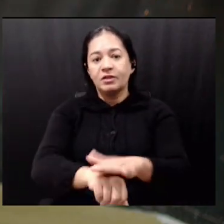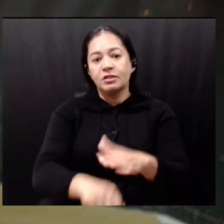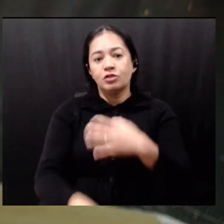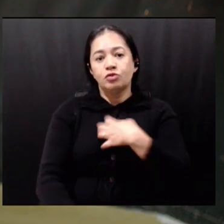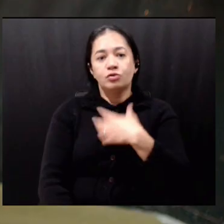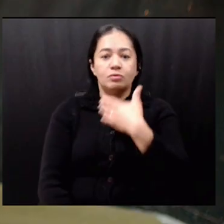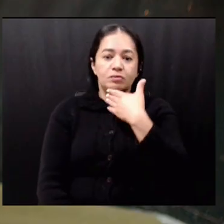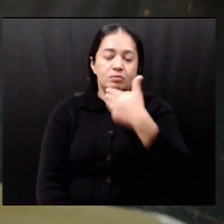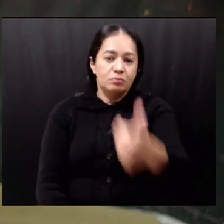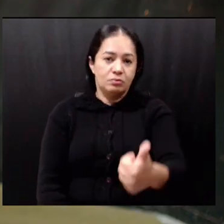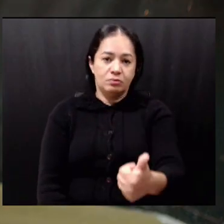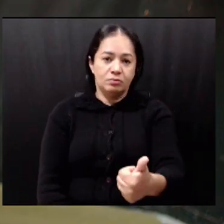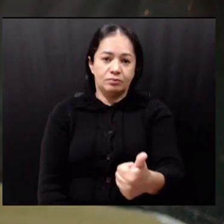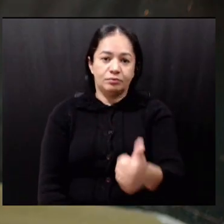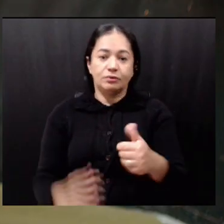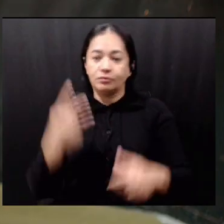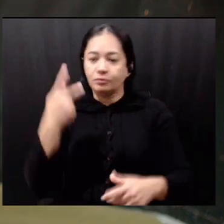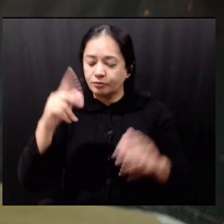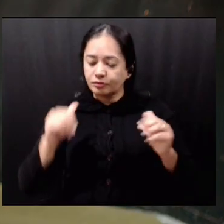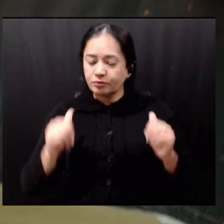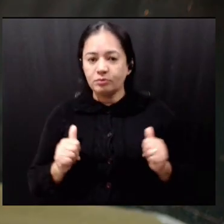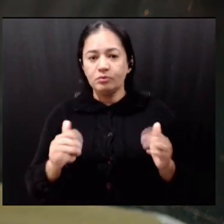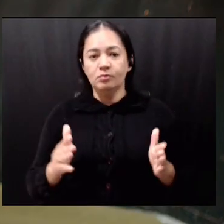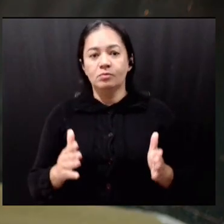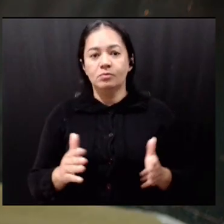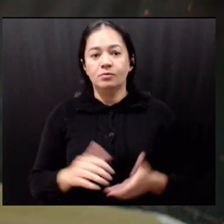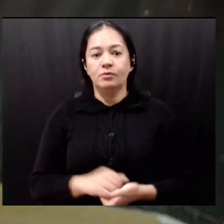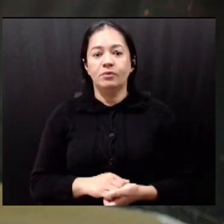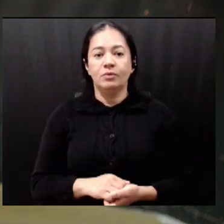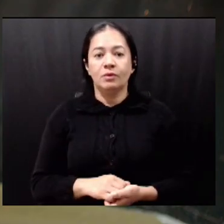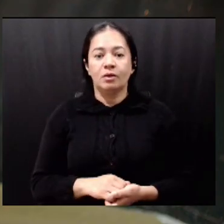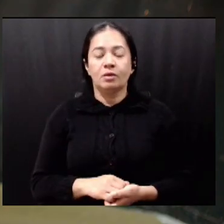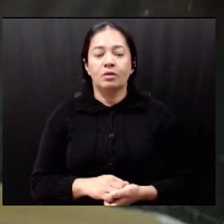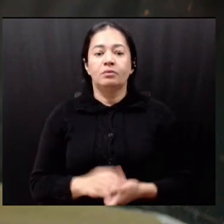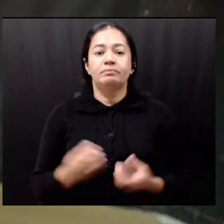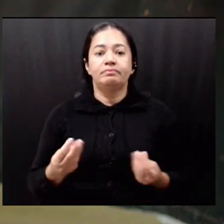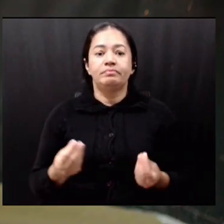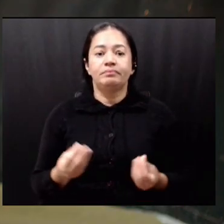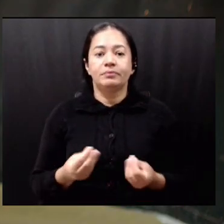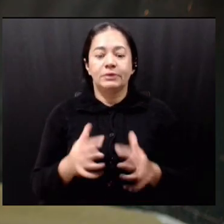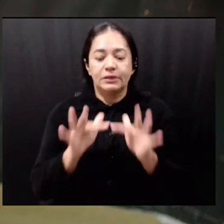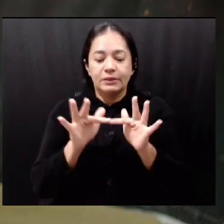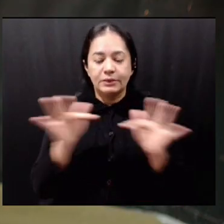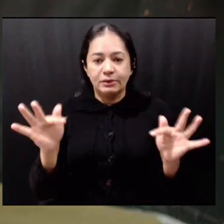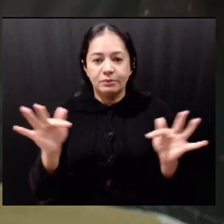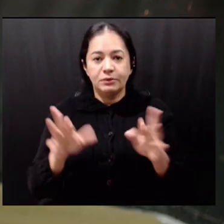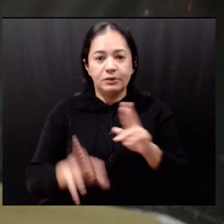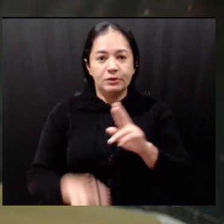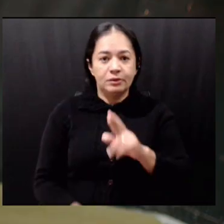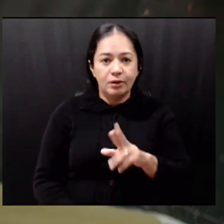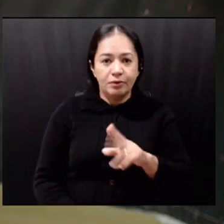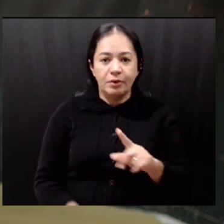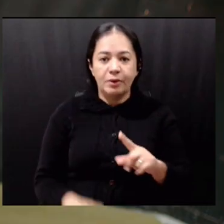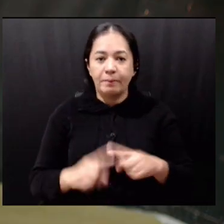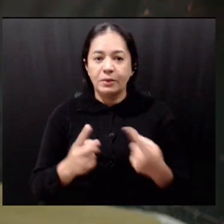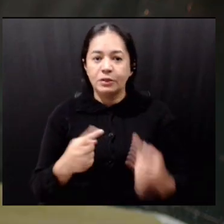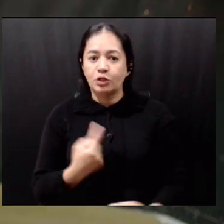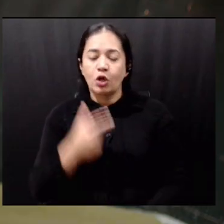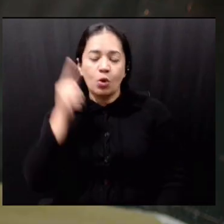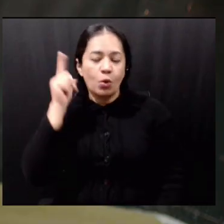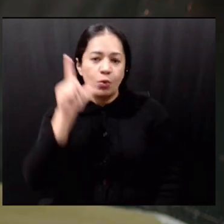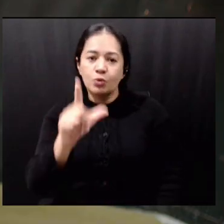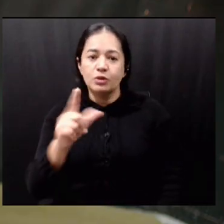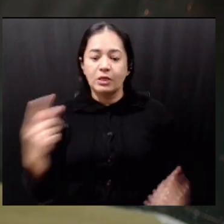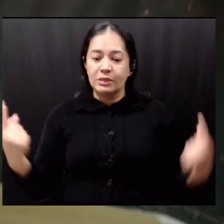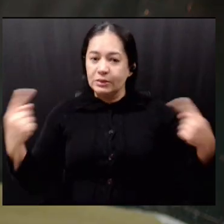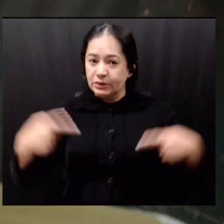essas ações, né, que são não tão simples, mas a gente consegue, são desafiadoras nesse momento